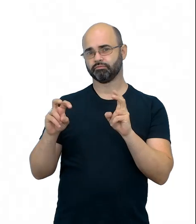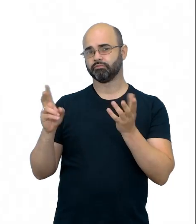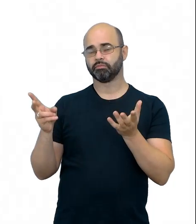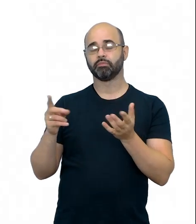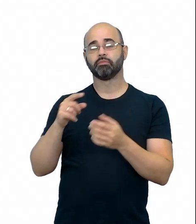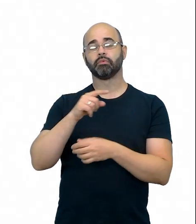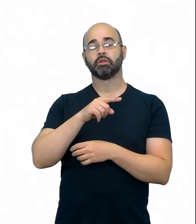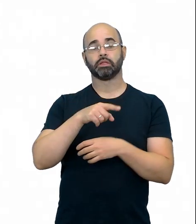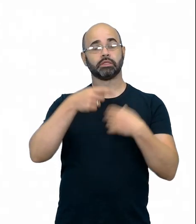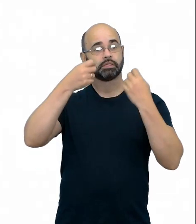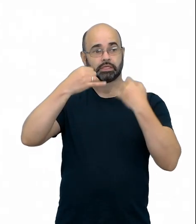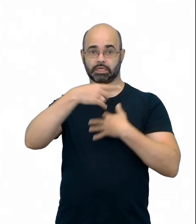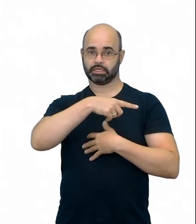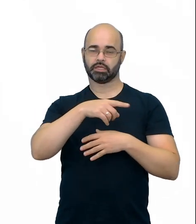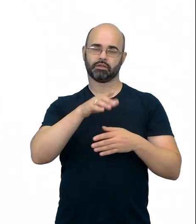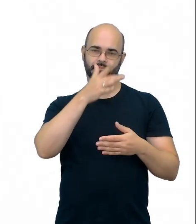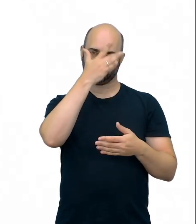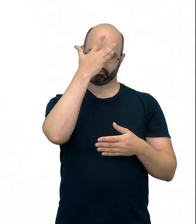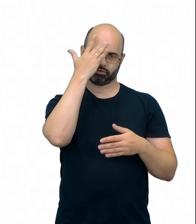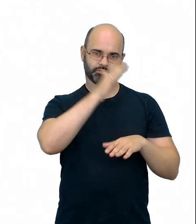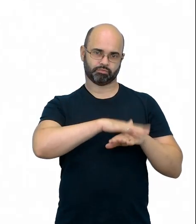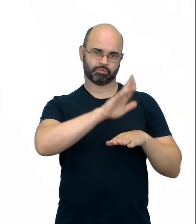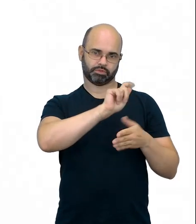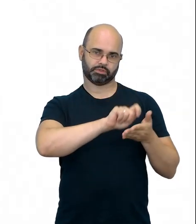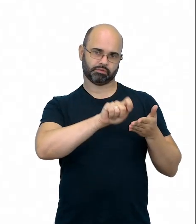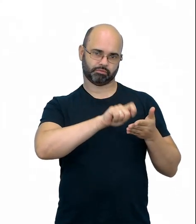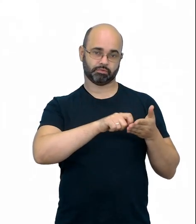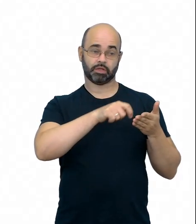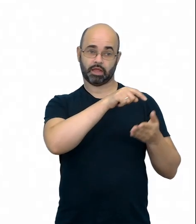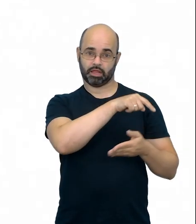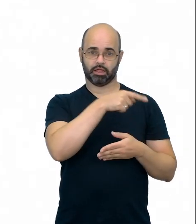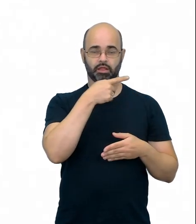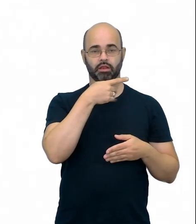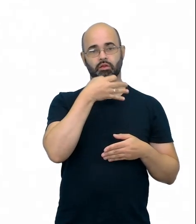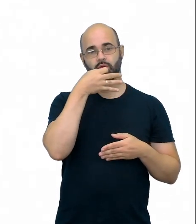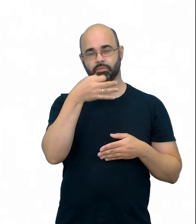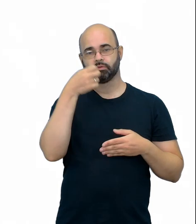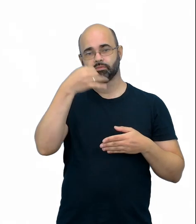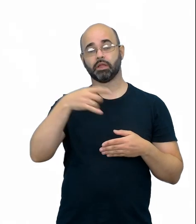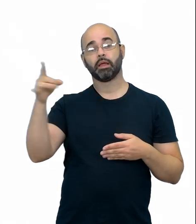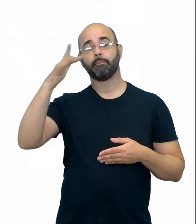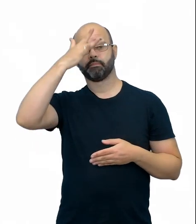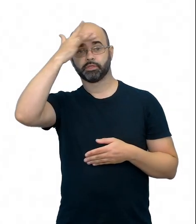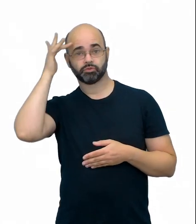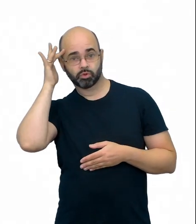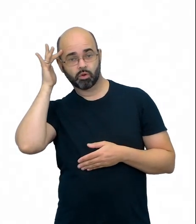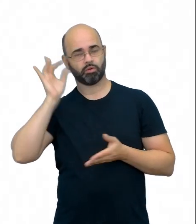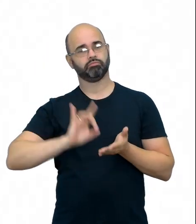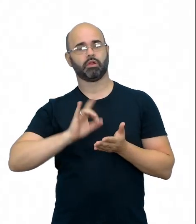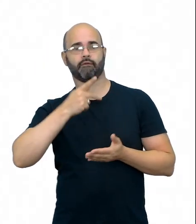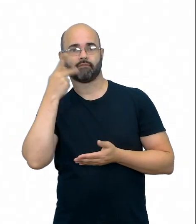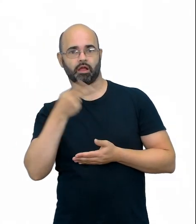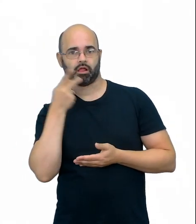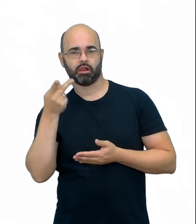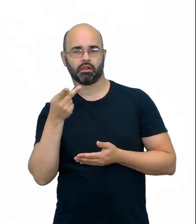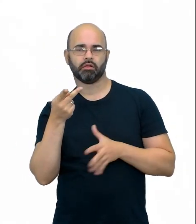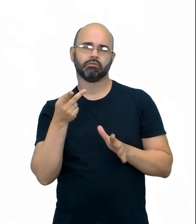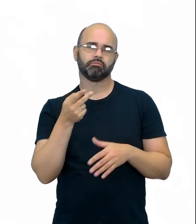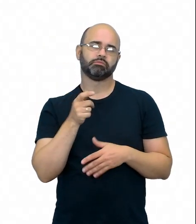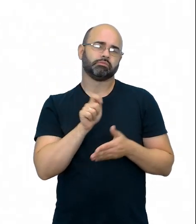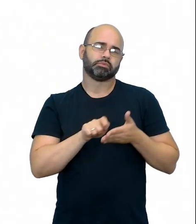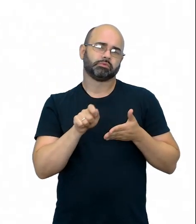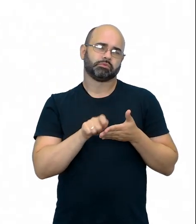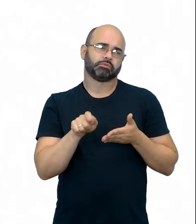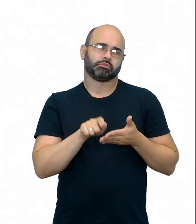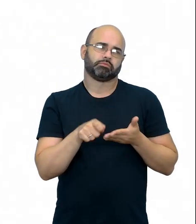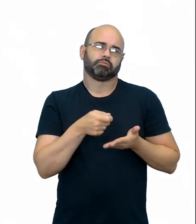fala, e não aquele que necessariamente escreve. Então, a oralidade, ela não é superior à